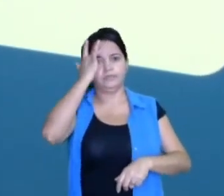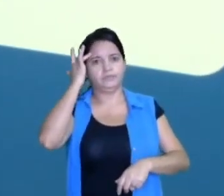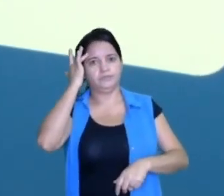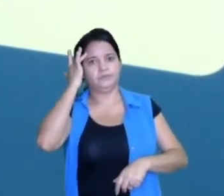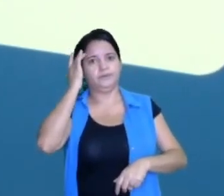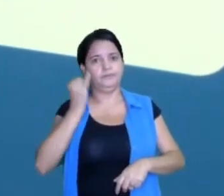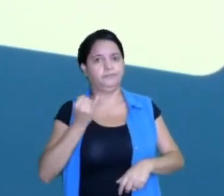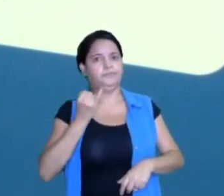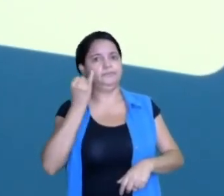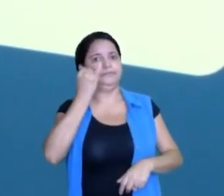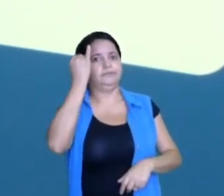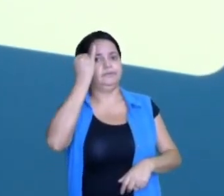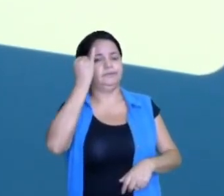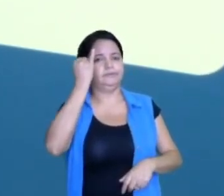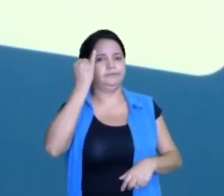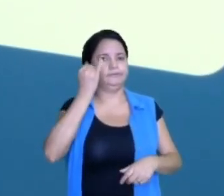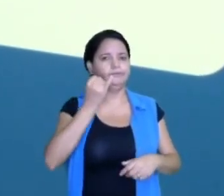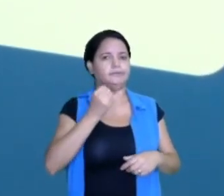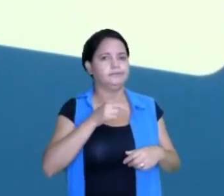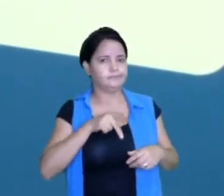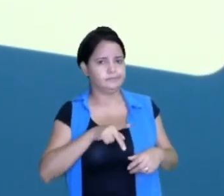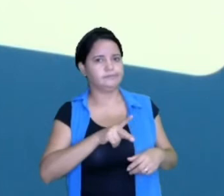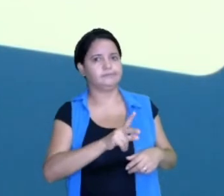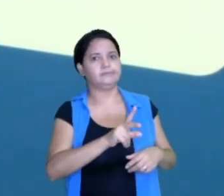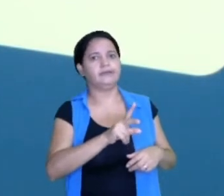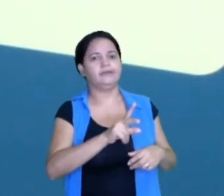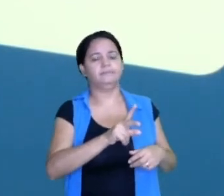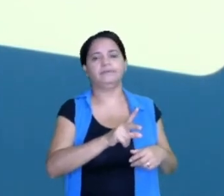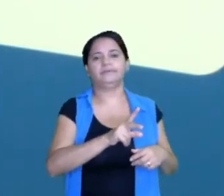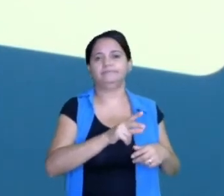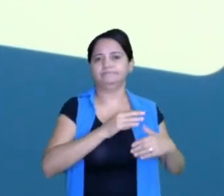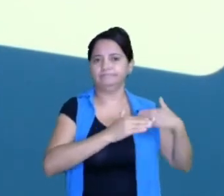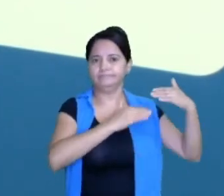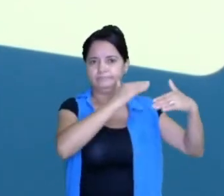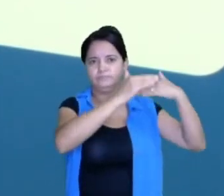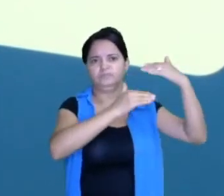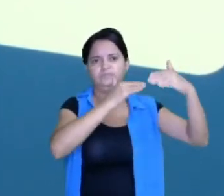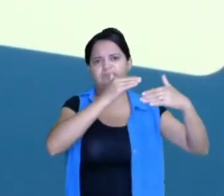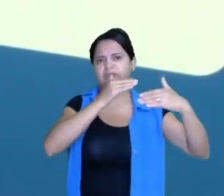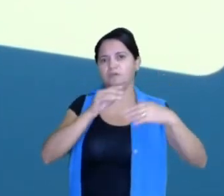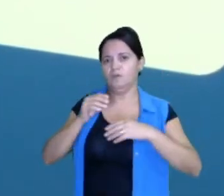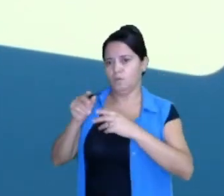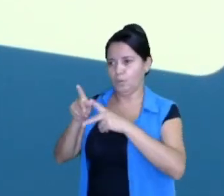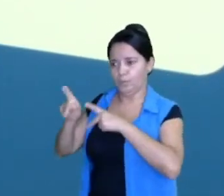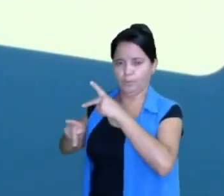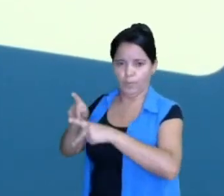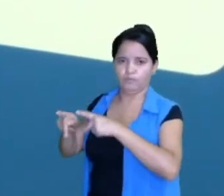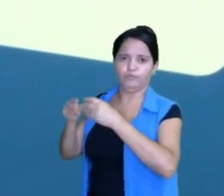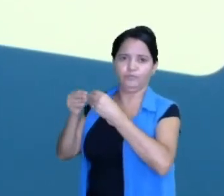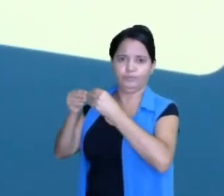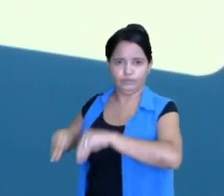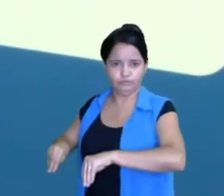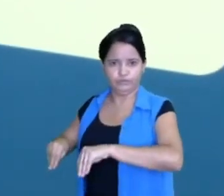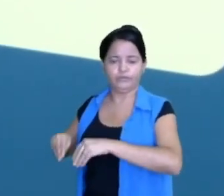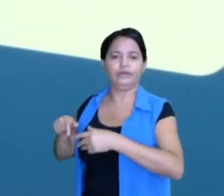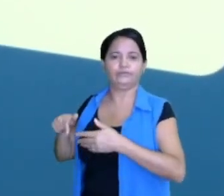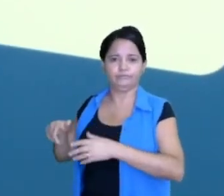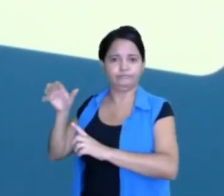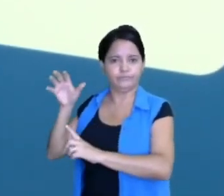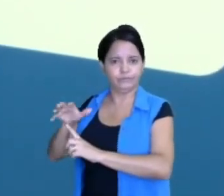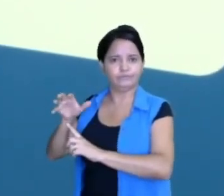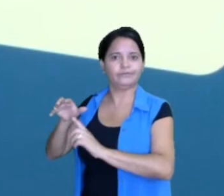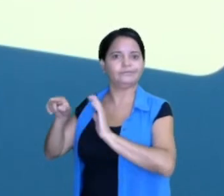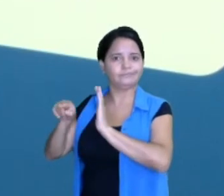tranquilamente, mas o povo vivendo uma situação péssima. E se não quisesse